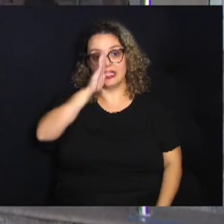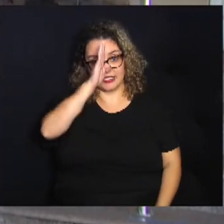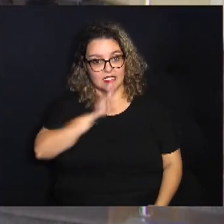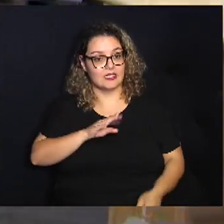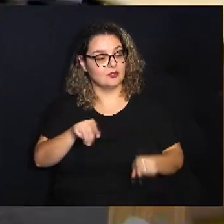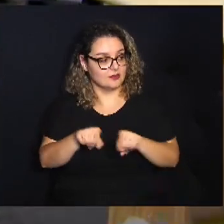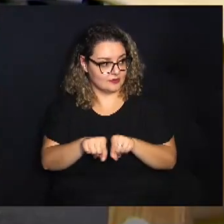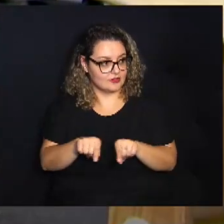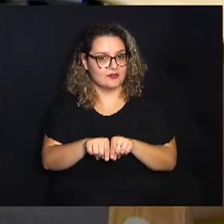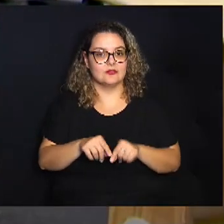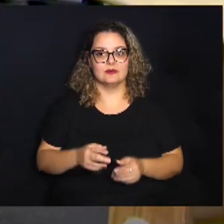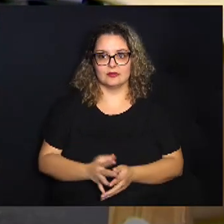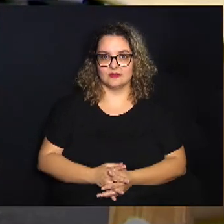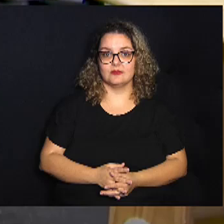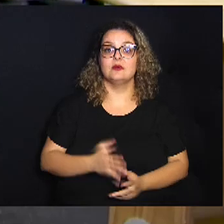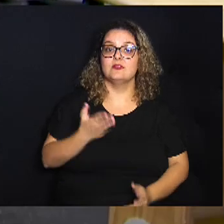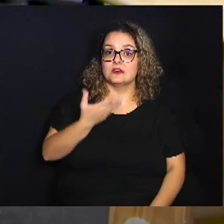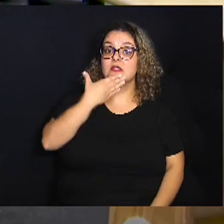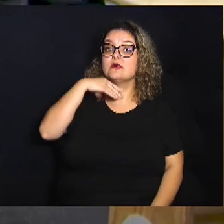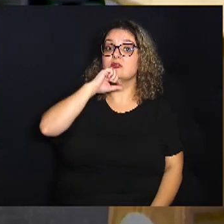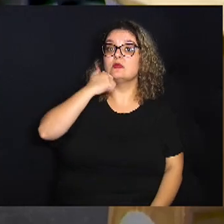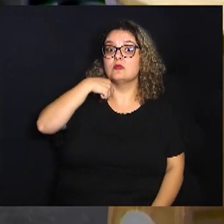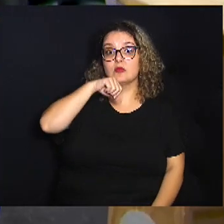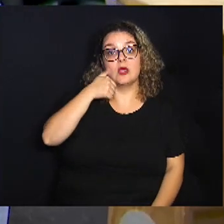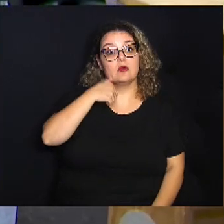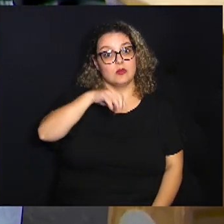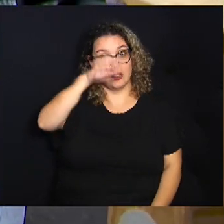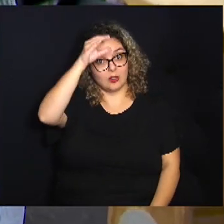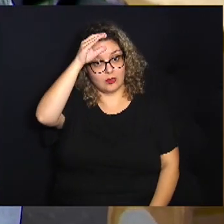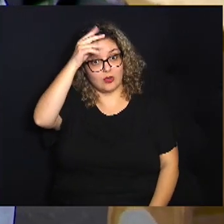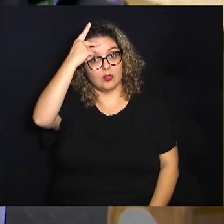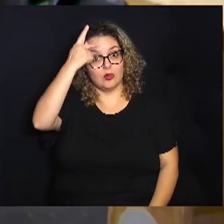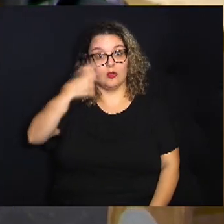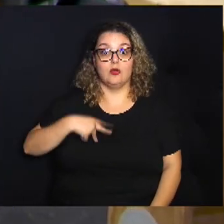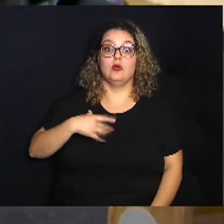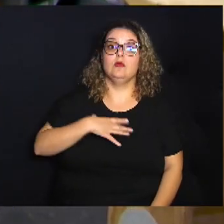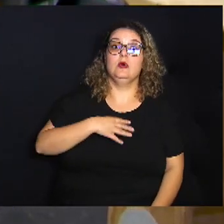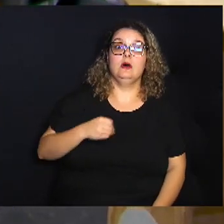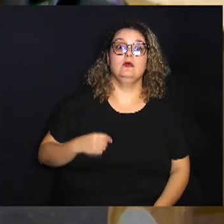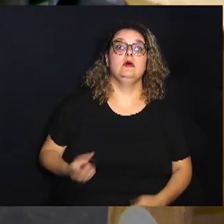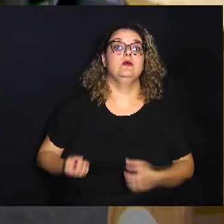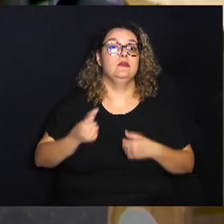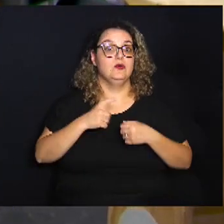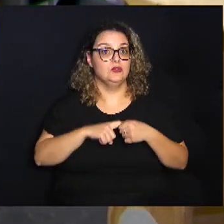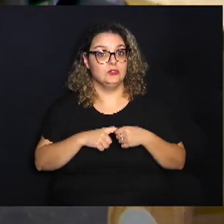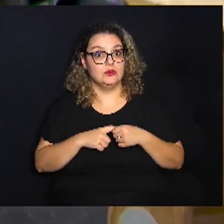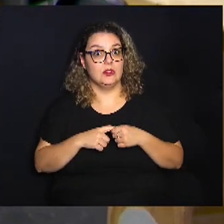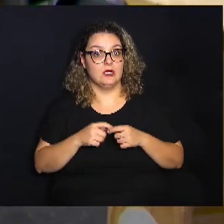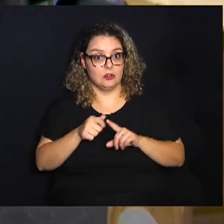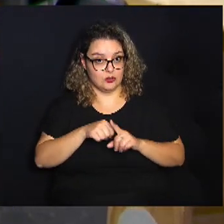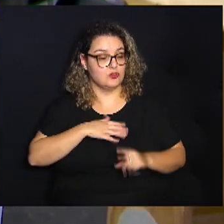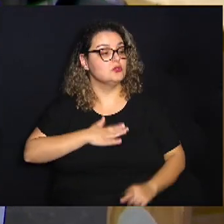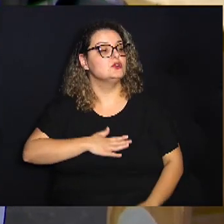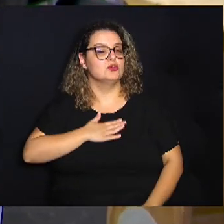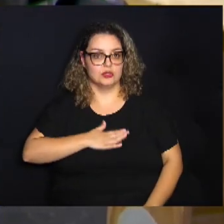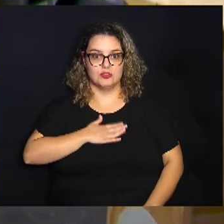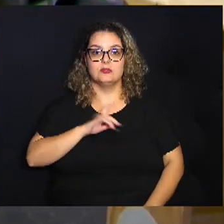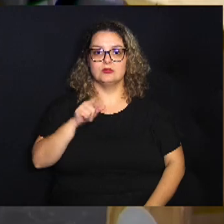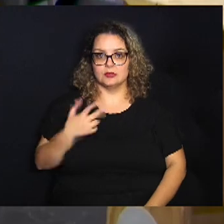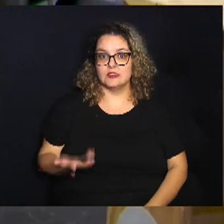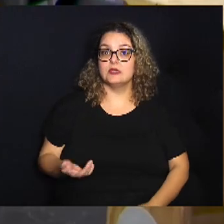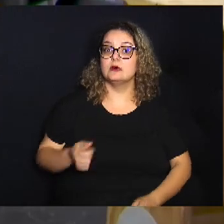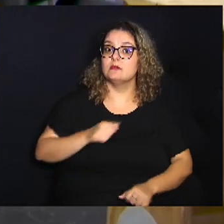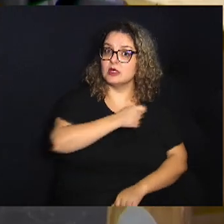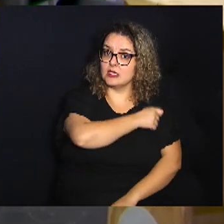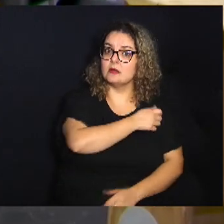também. Então você aí, papai, mamãe, titia, o próprio filho vai poder voltar aí no mês de agosto, né, para as